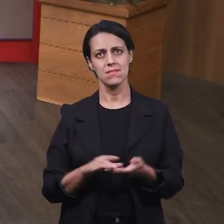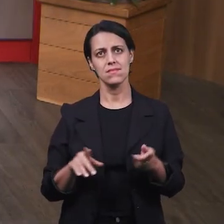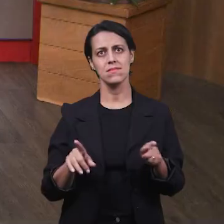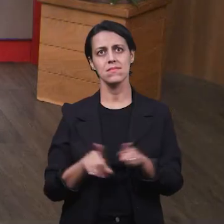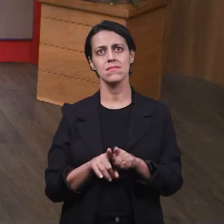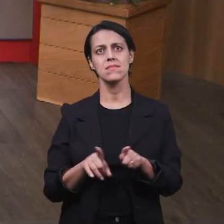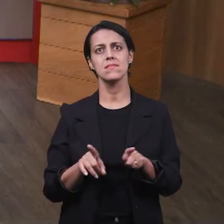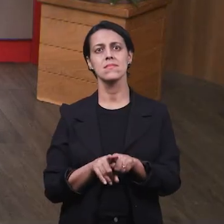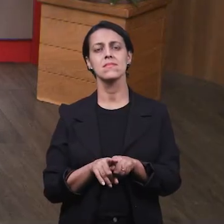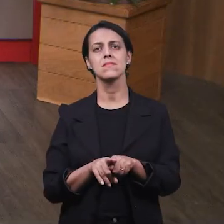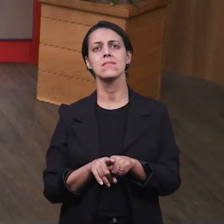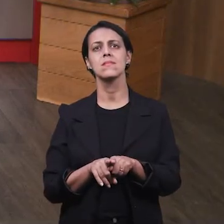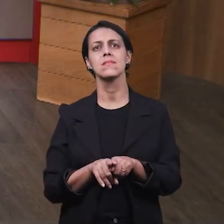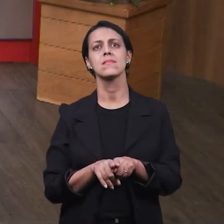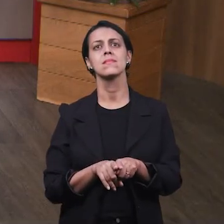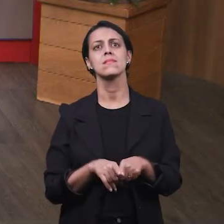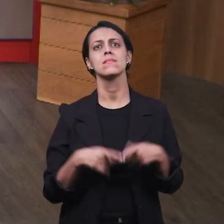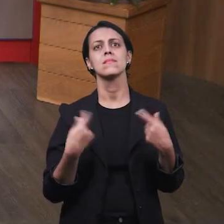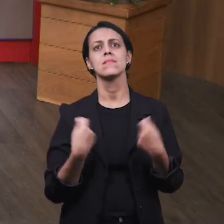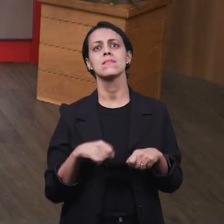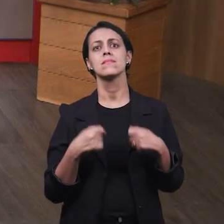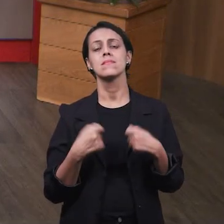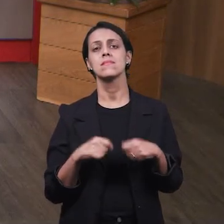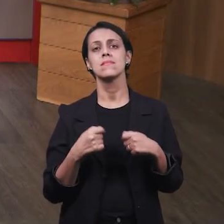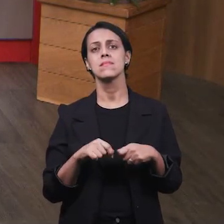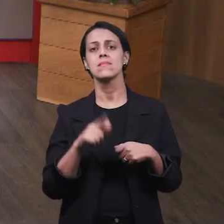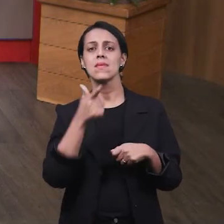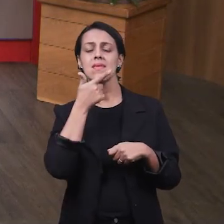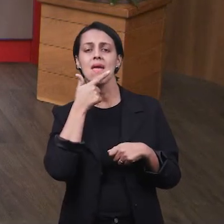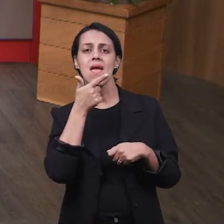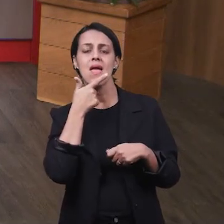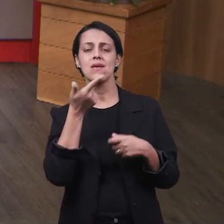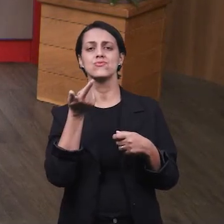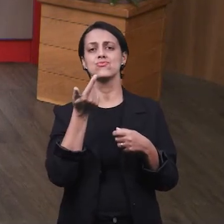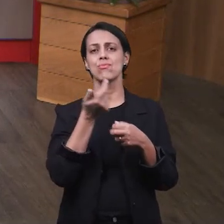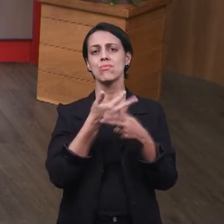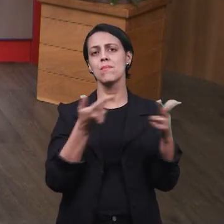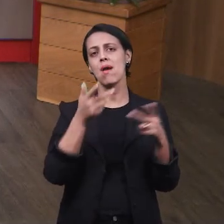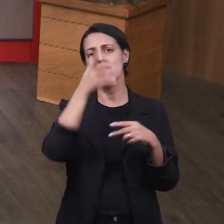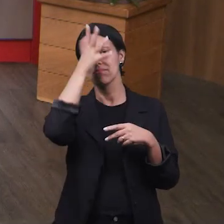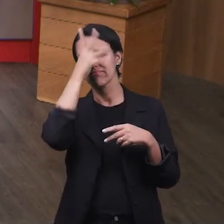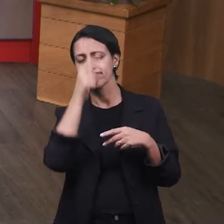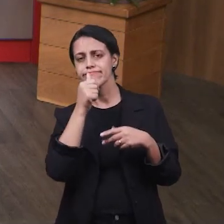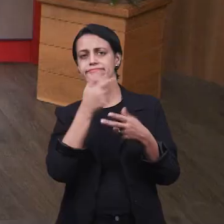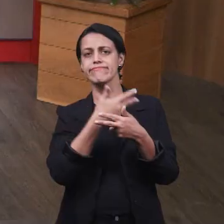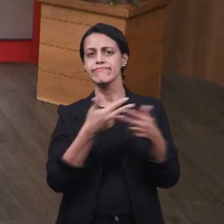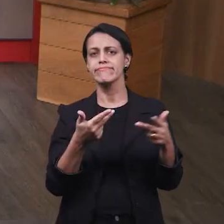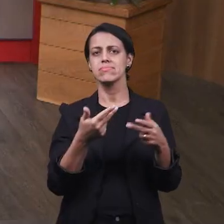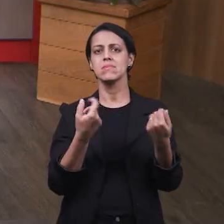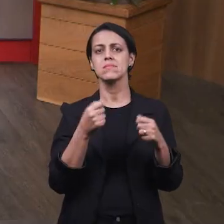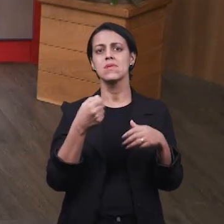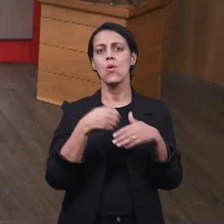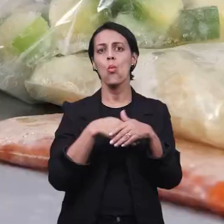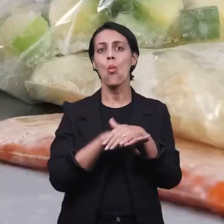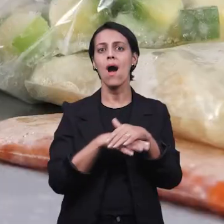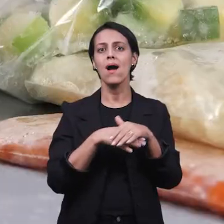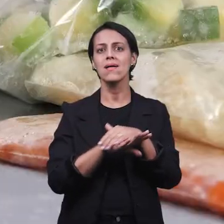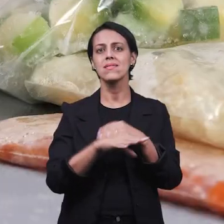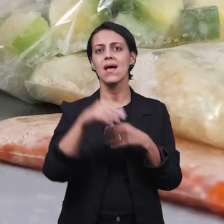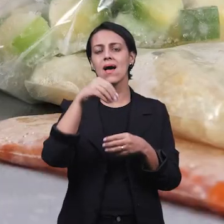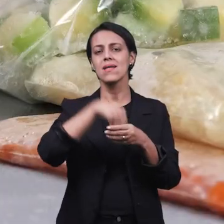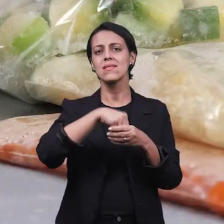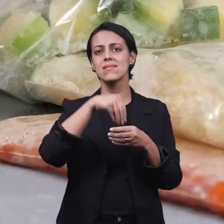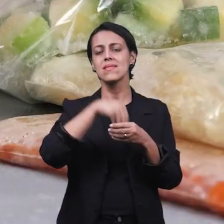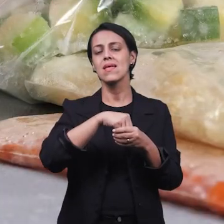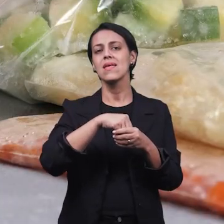Transfira lácteos, queijos e frios para potes plásticos ou de vidro. O plástico filme usado